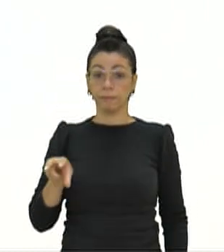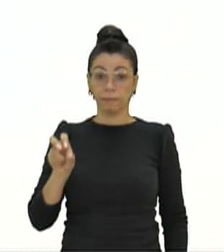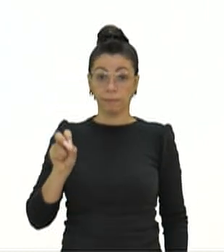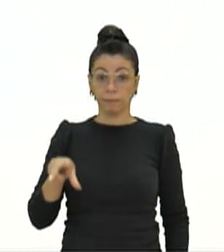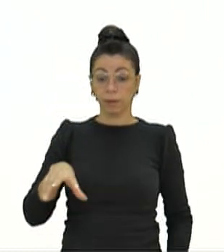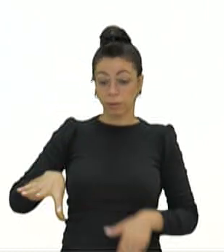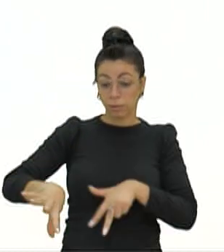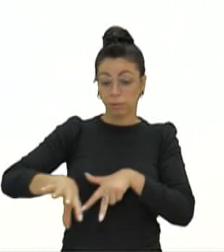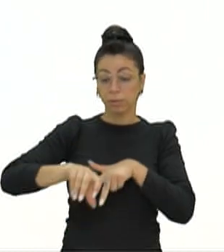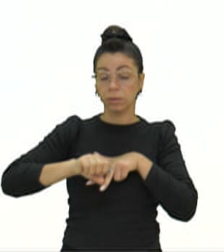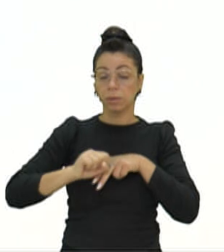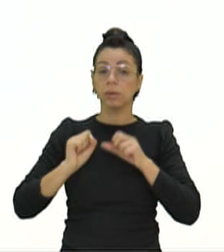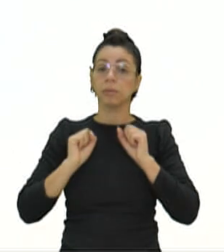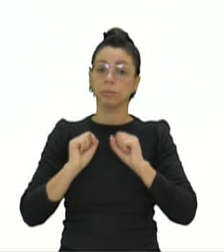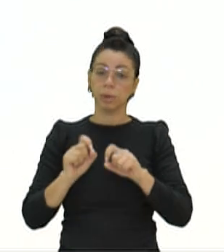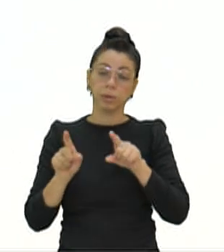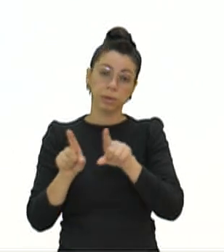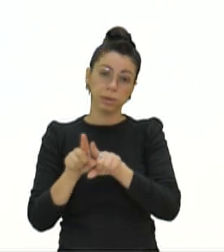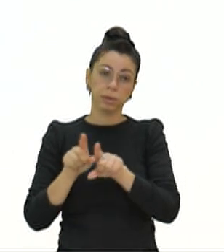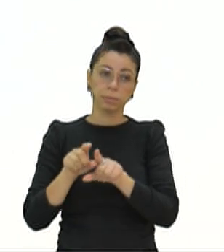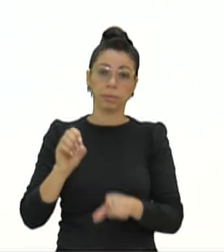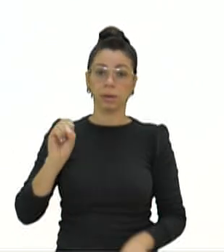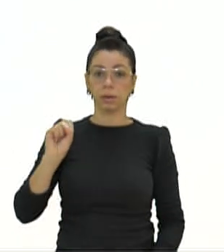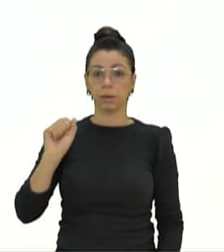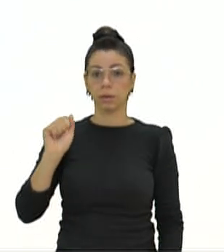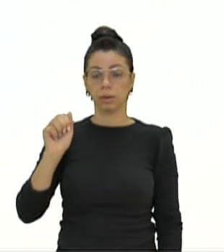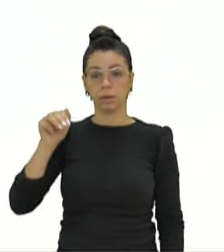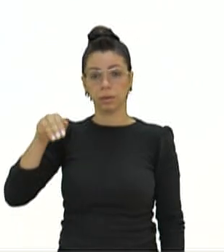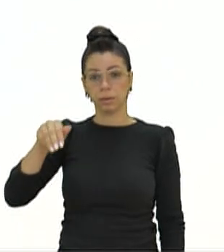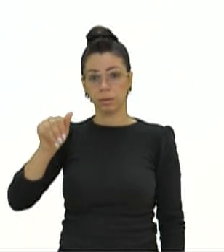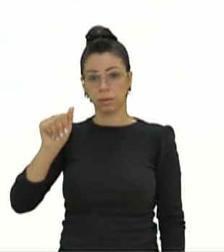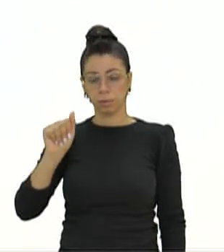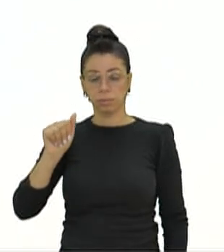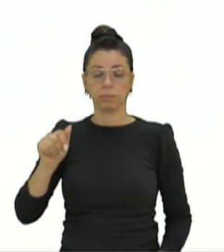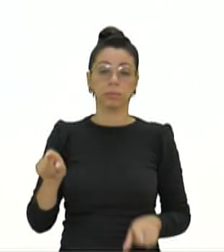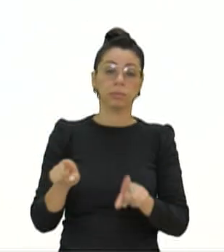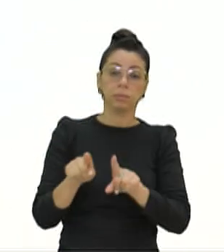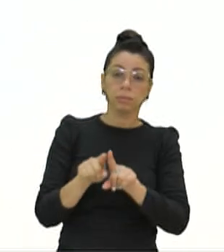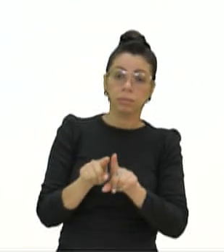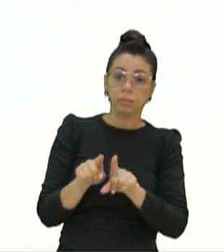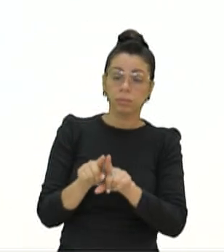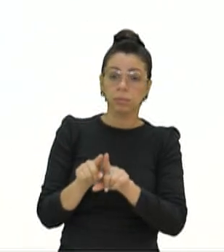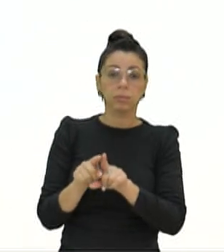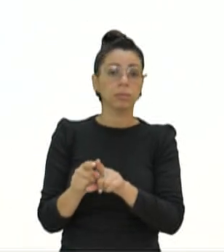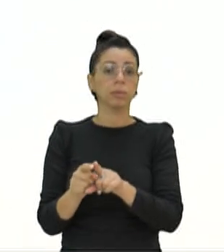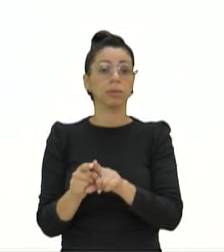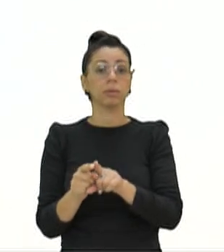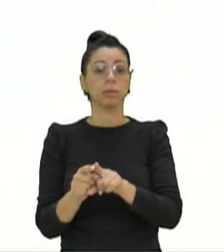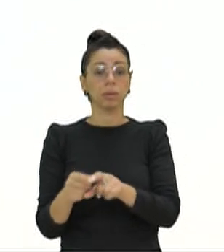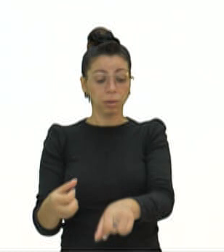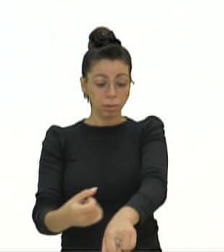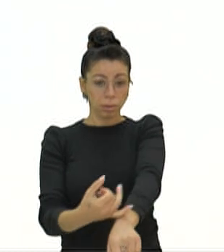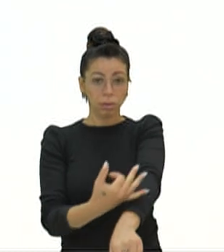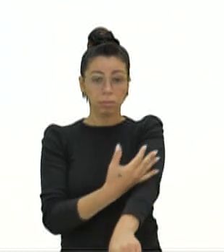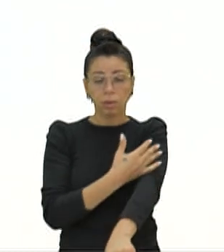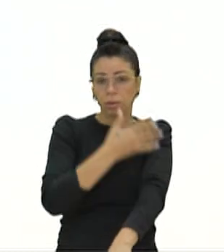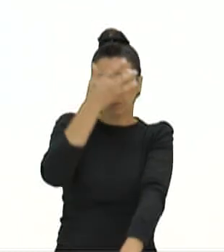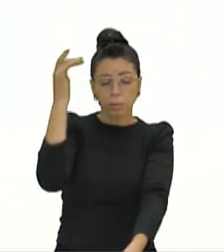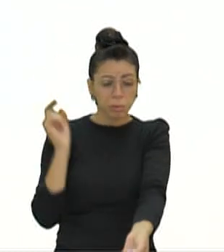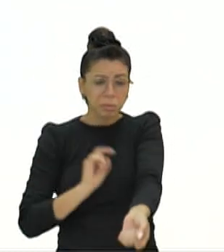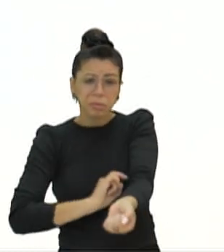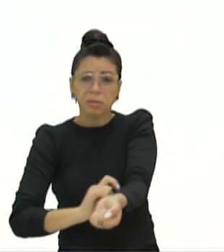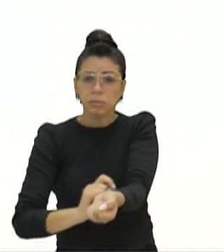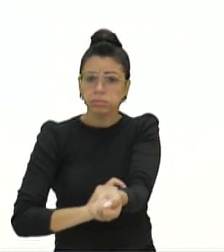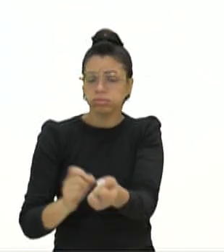pegue, pode também desencadear a asma, tá? E até mesmo fatores emocionais. A pessoa ficar muito